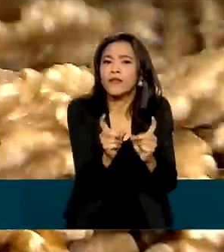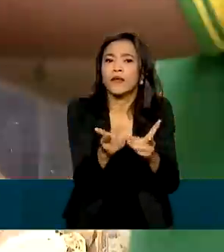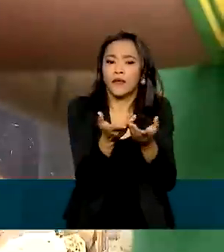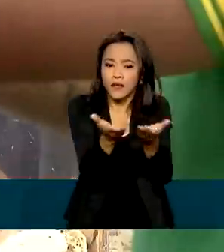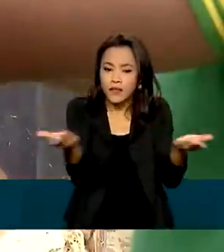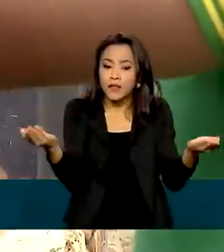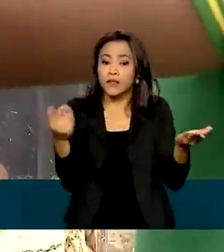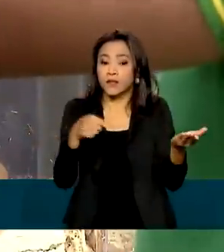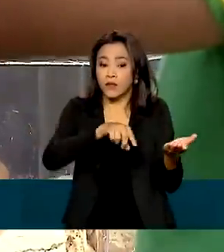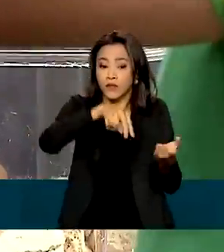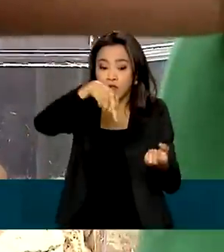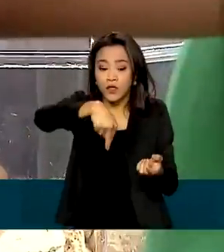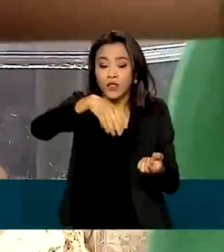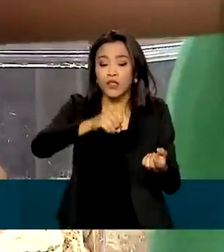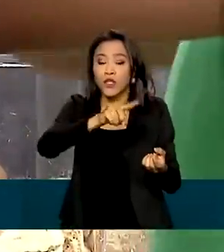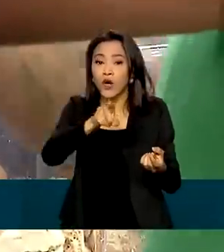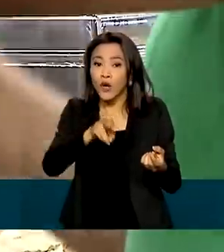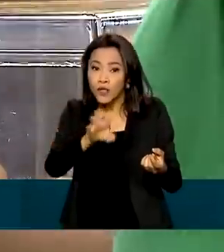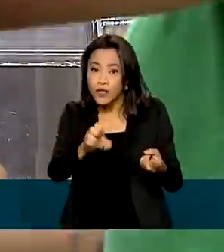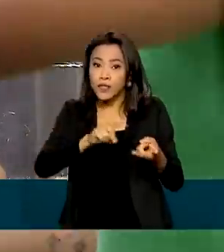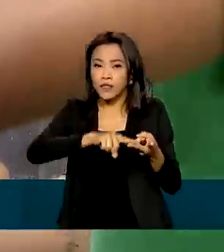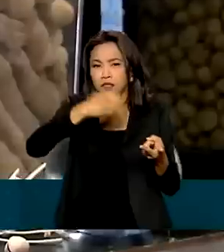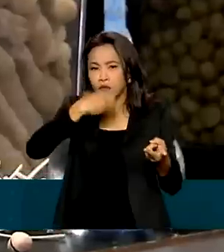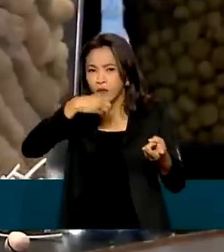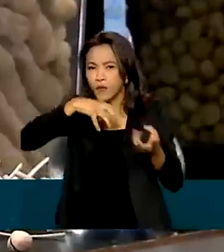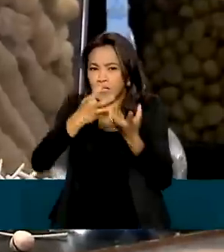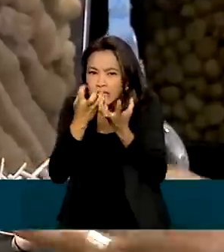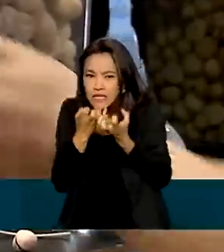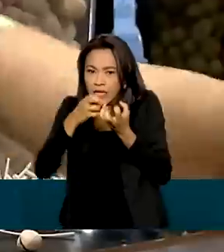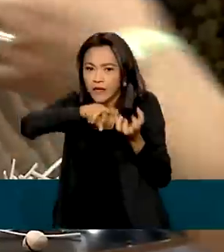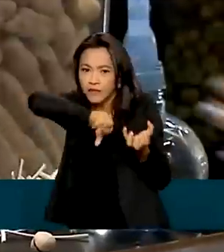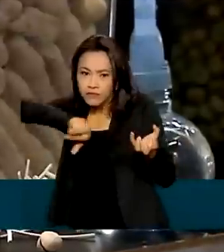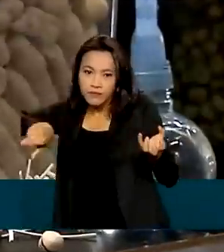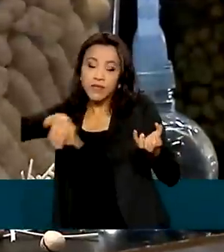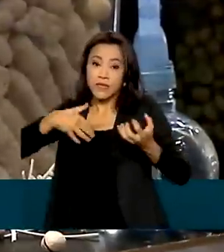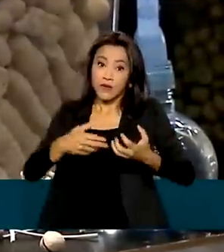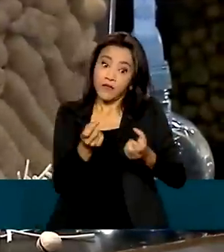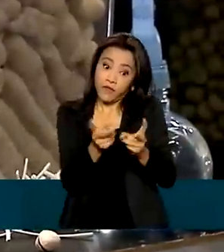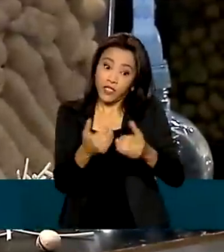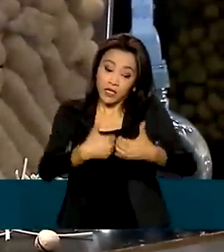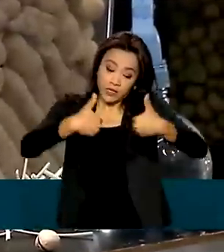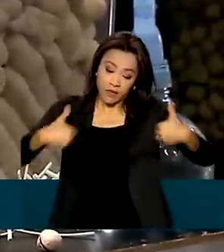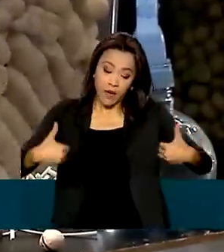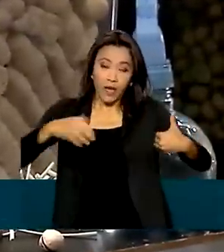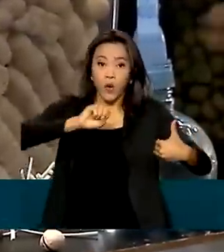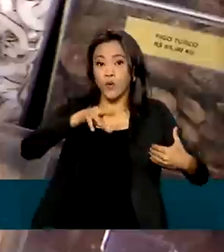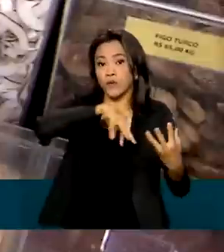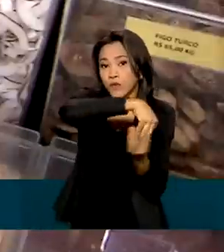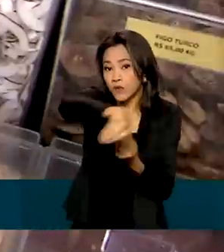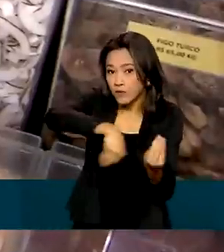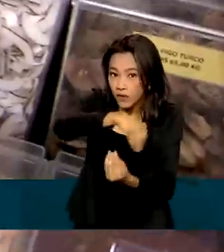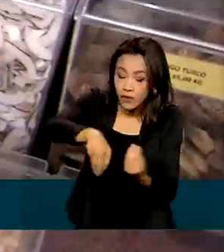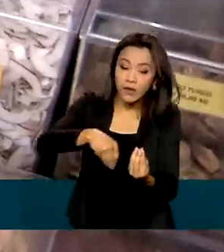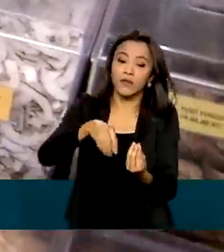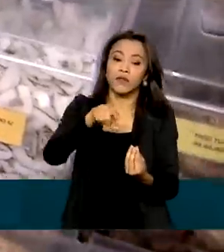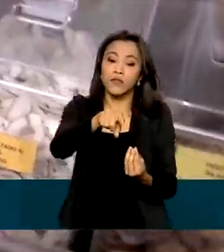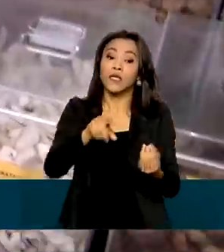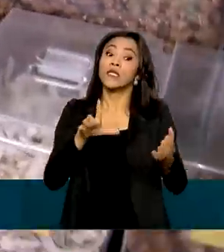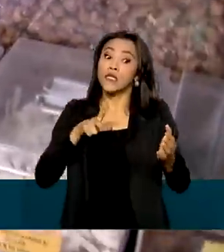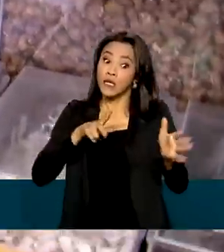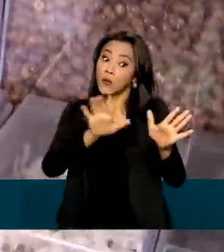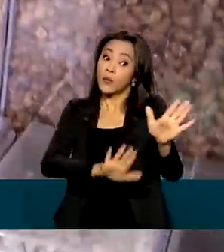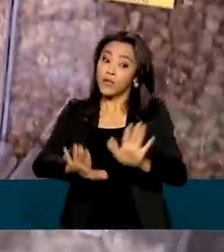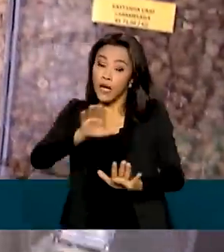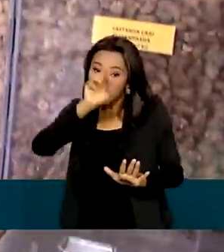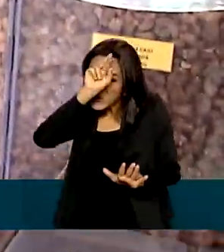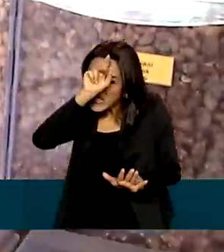castanhas, nozes e frutas secas, sejam elas vendidas separadamente ou misturadas. Além do cuidado com